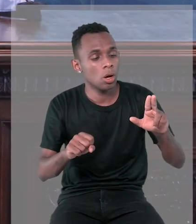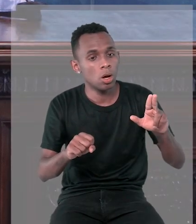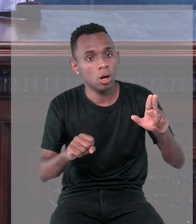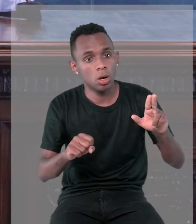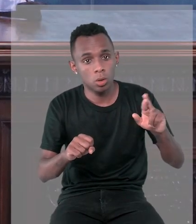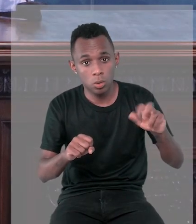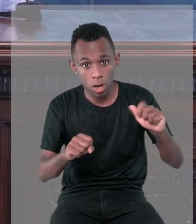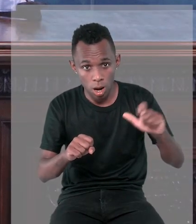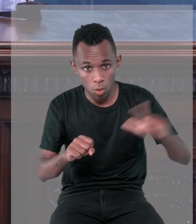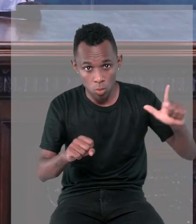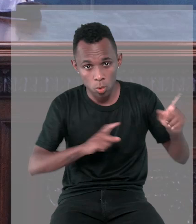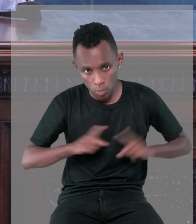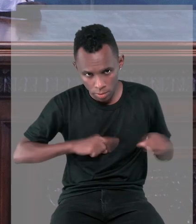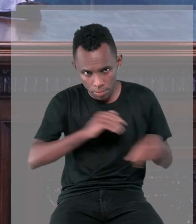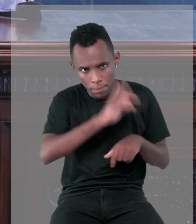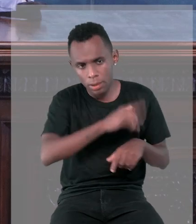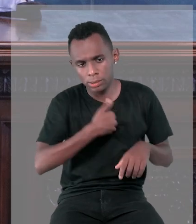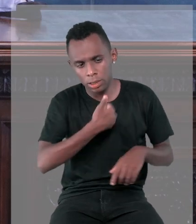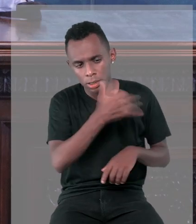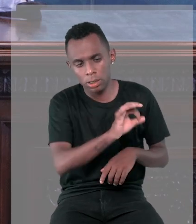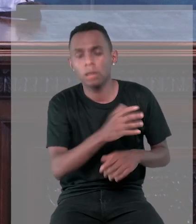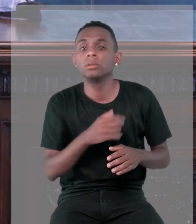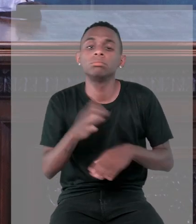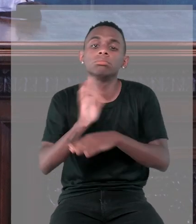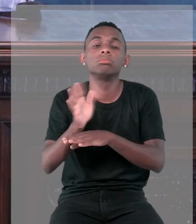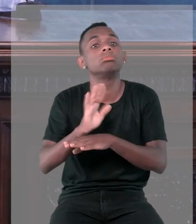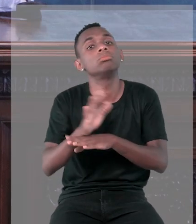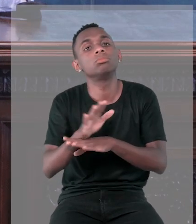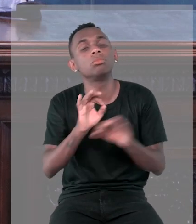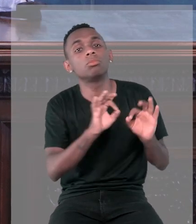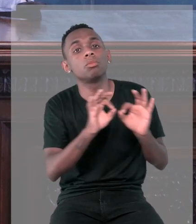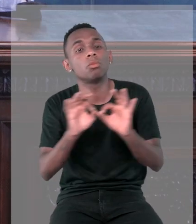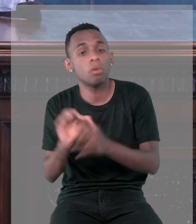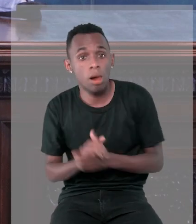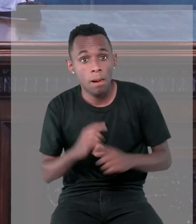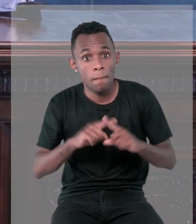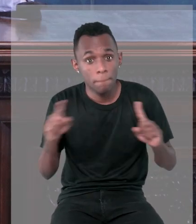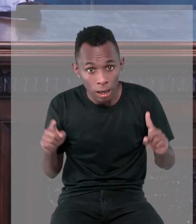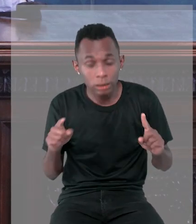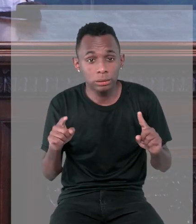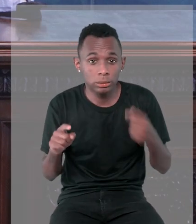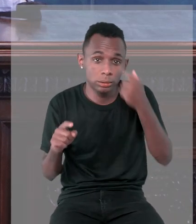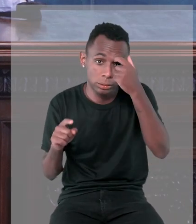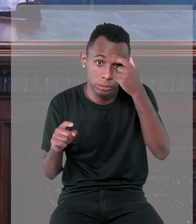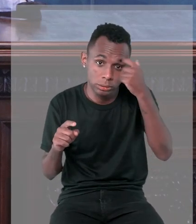o irmão, o primo dele mais velho, que tem 10, vão assistir o filme. E só que o menino